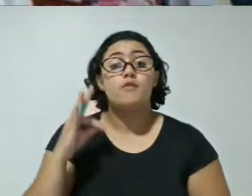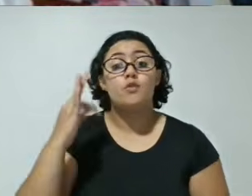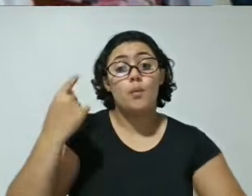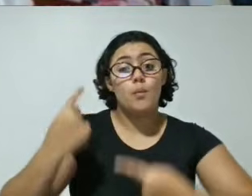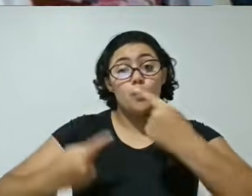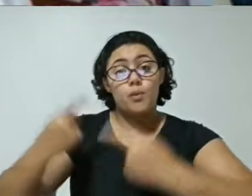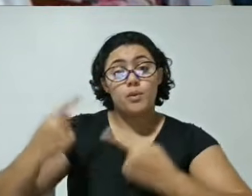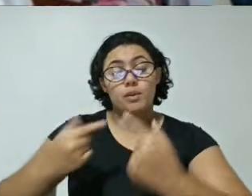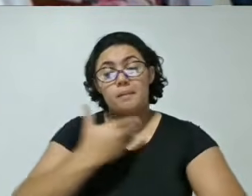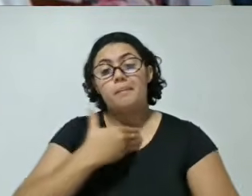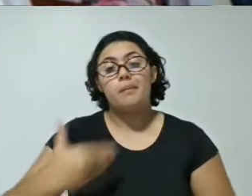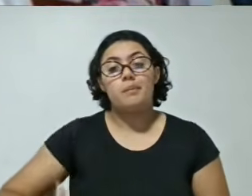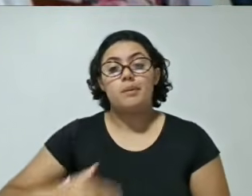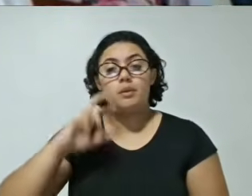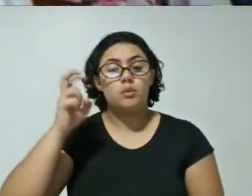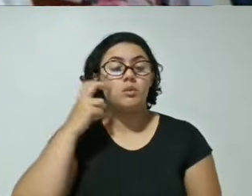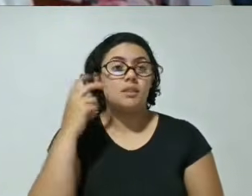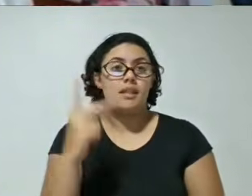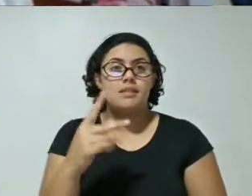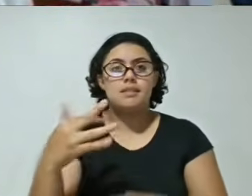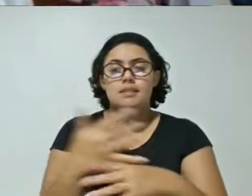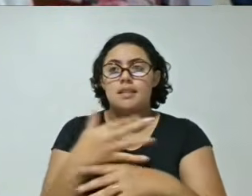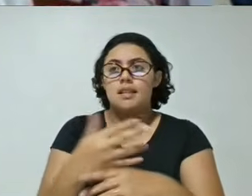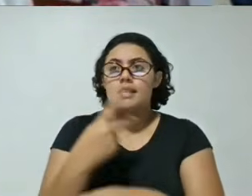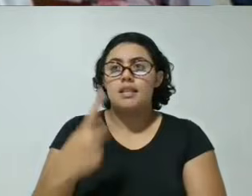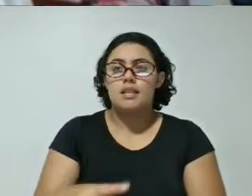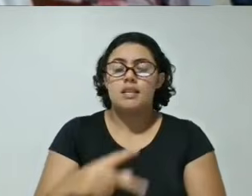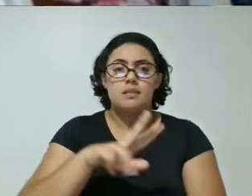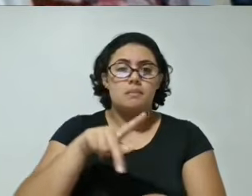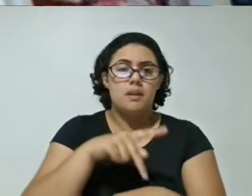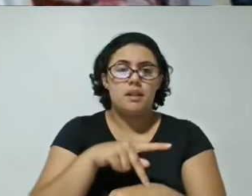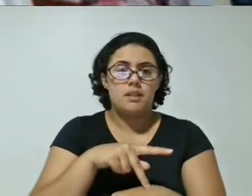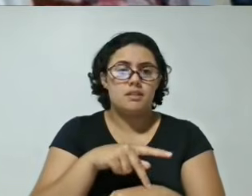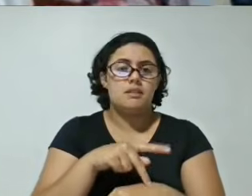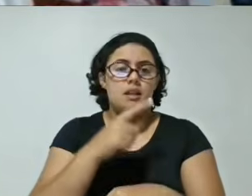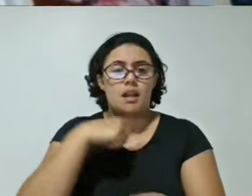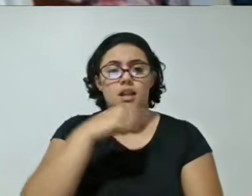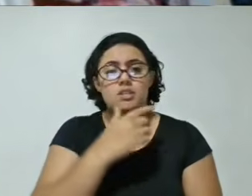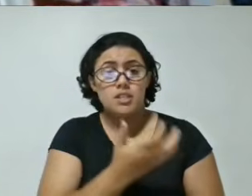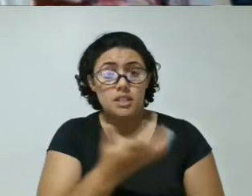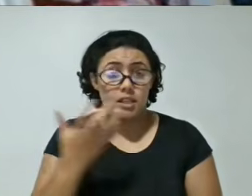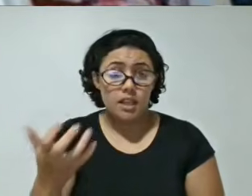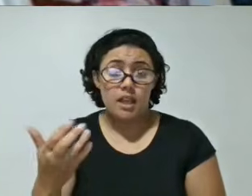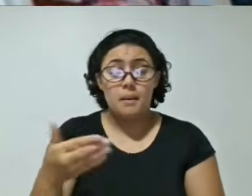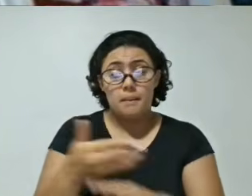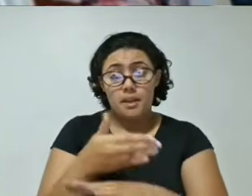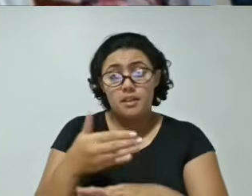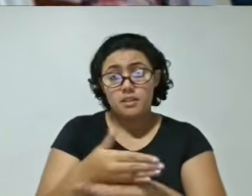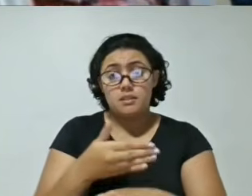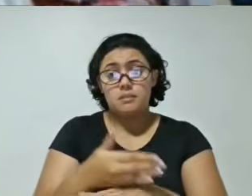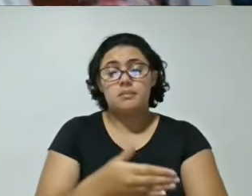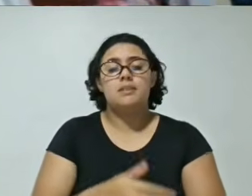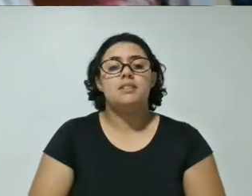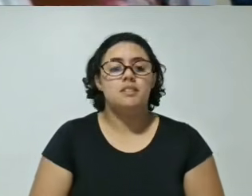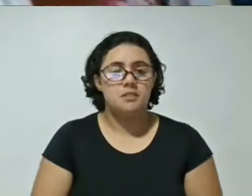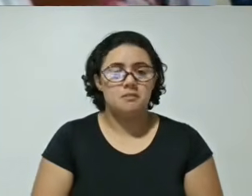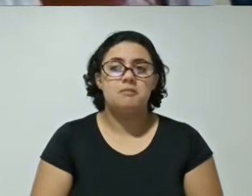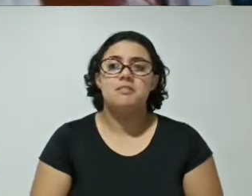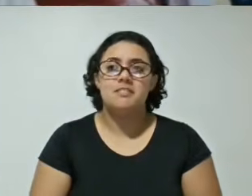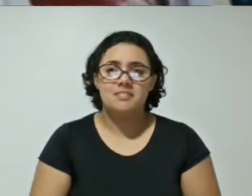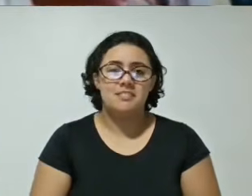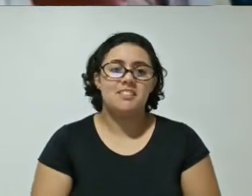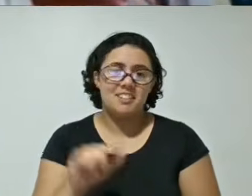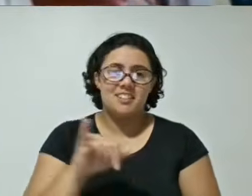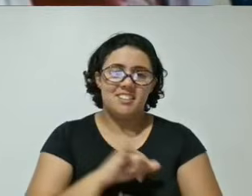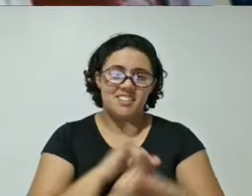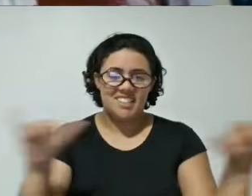de cultura nessa cidade, nesse país, né? Se a gente quiser isso, manter isso, a participação é a mensagem que eu queria